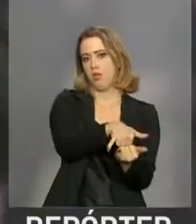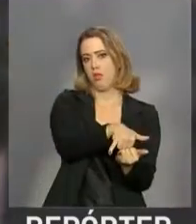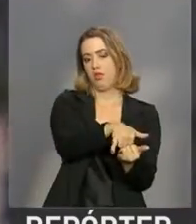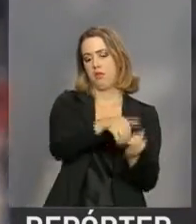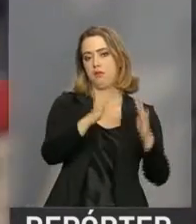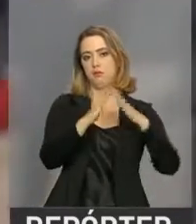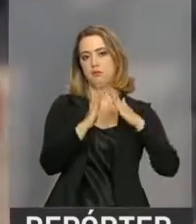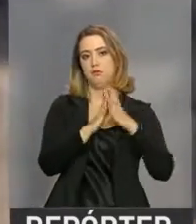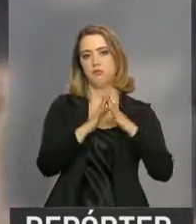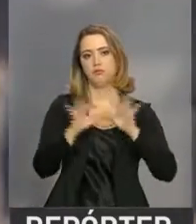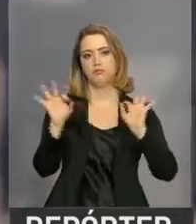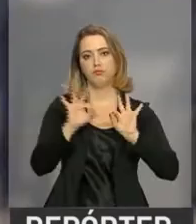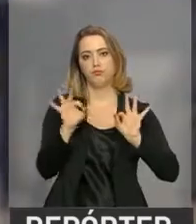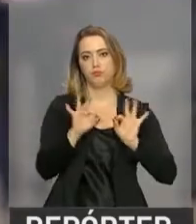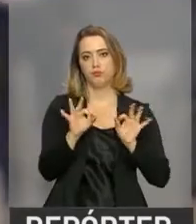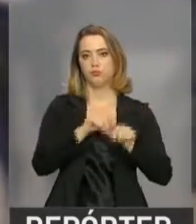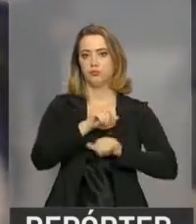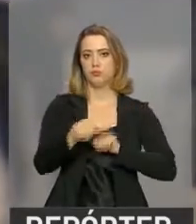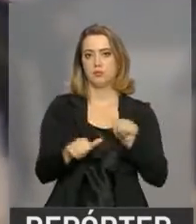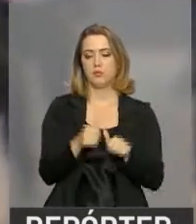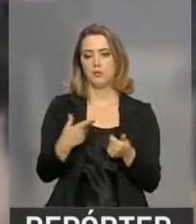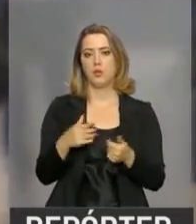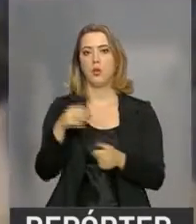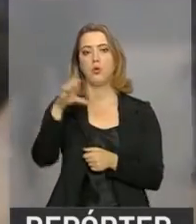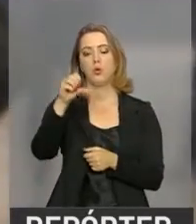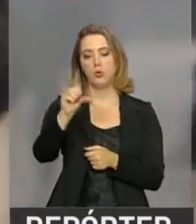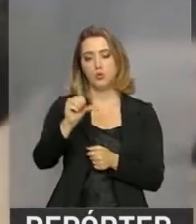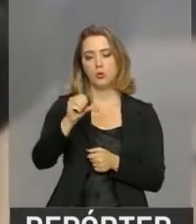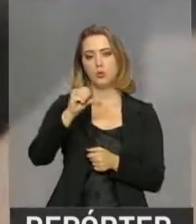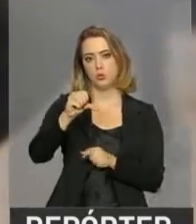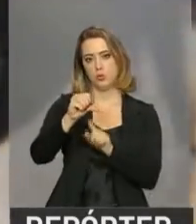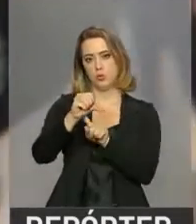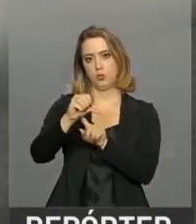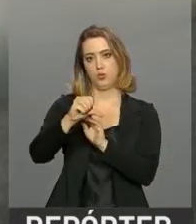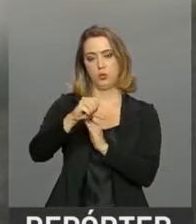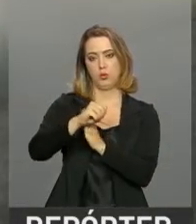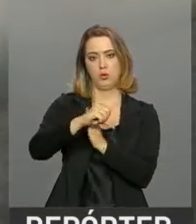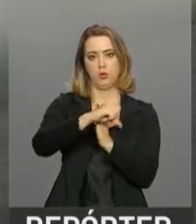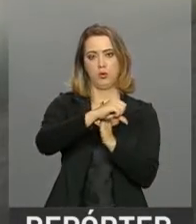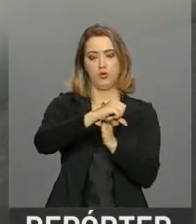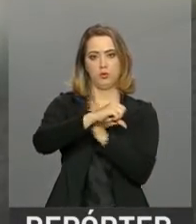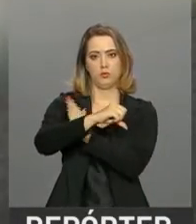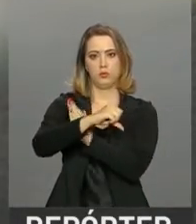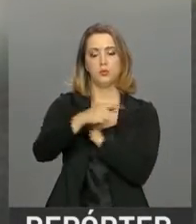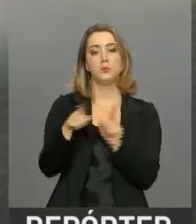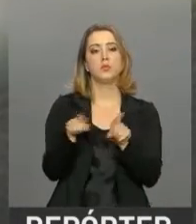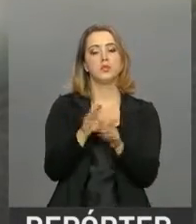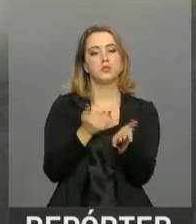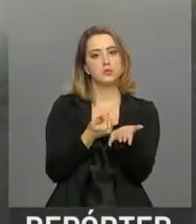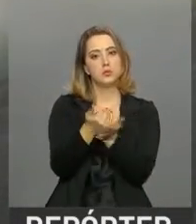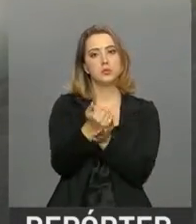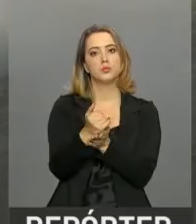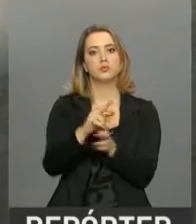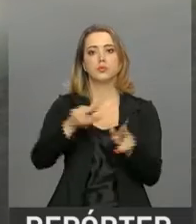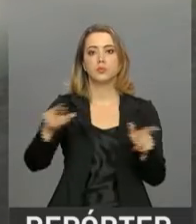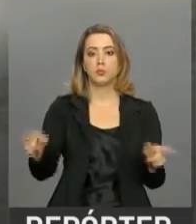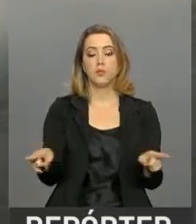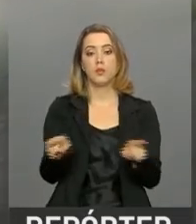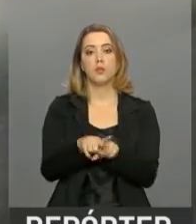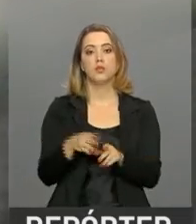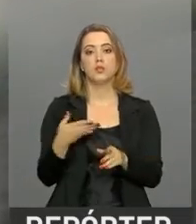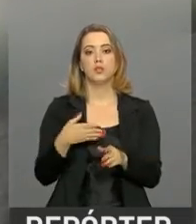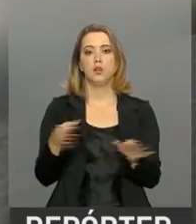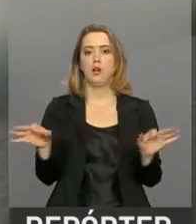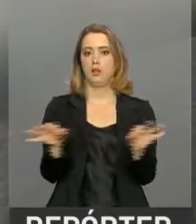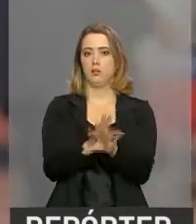o nono dígito já foi implementado nos outros estados do país ea região sul será a última a receber o número encerrando a implementação